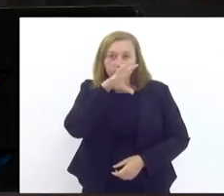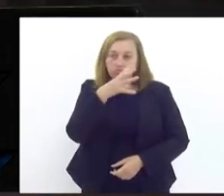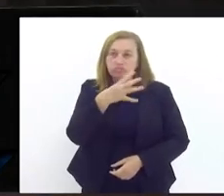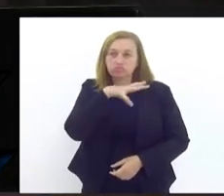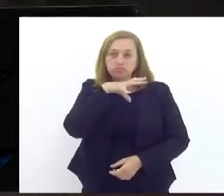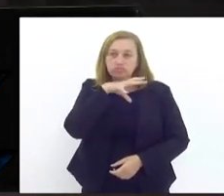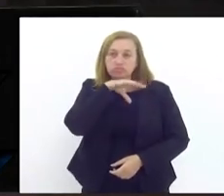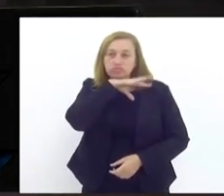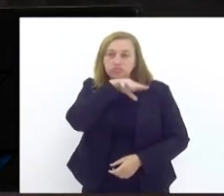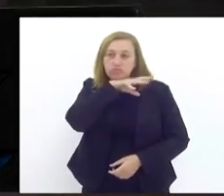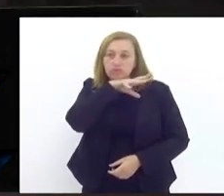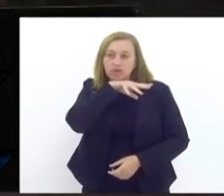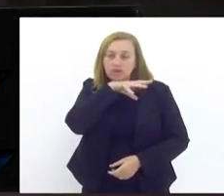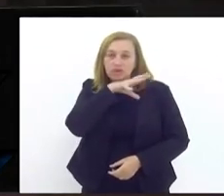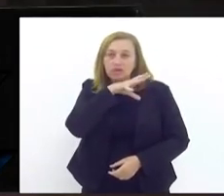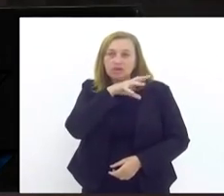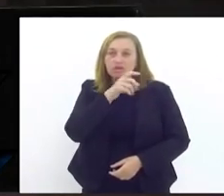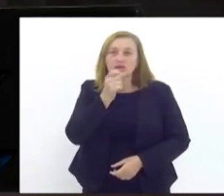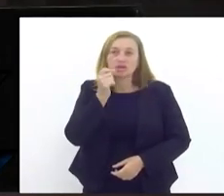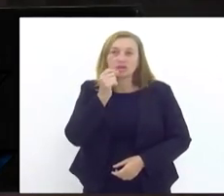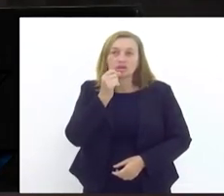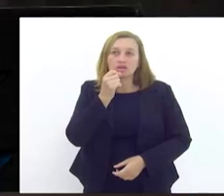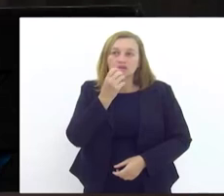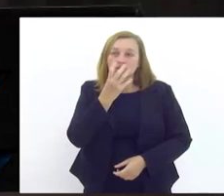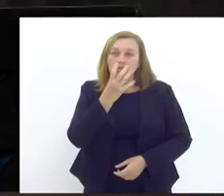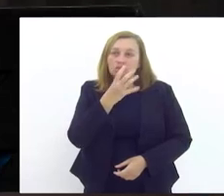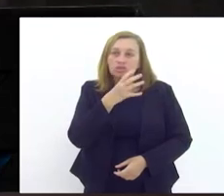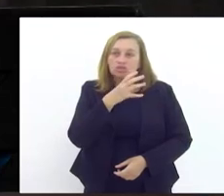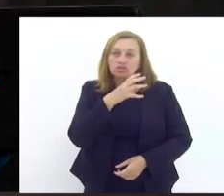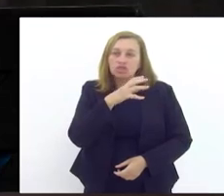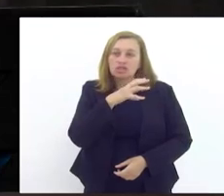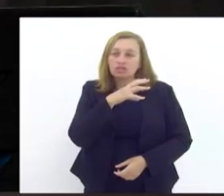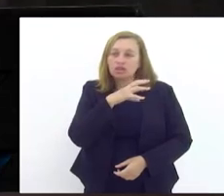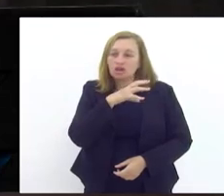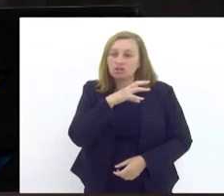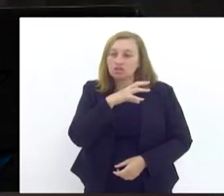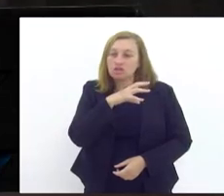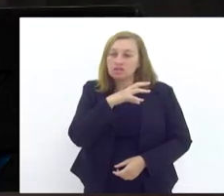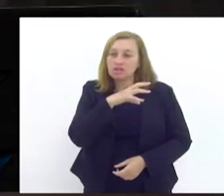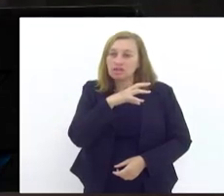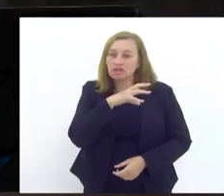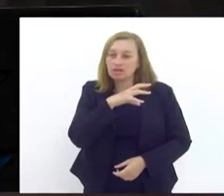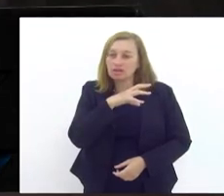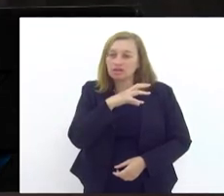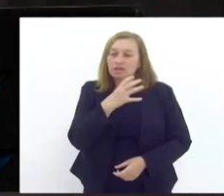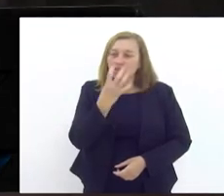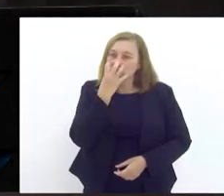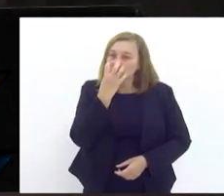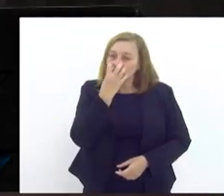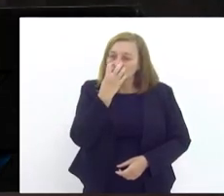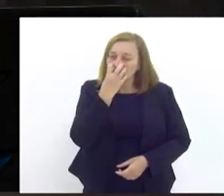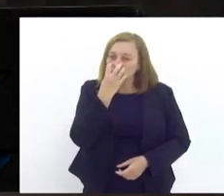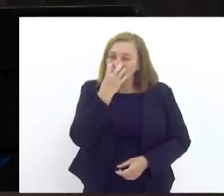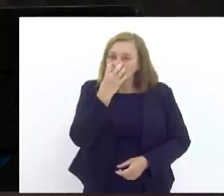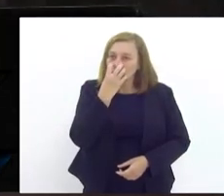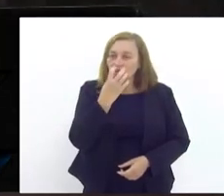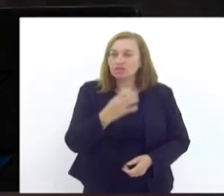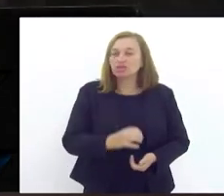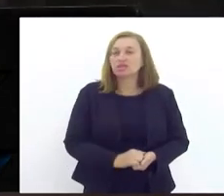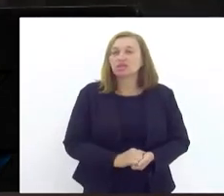que tem um prefeito na Cidade do Rio de Janeiro que se auto declarou soldadinho do Lula